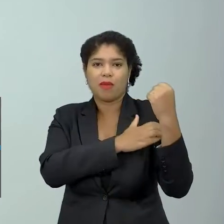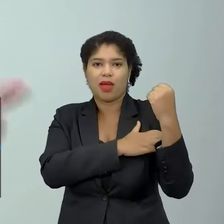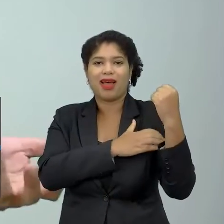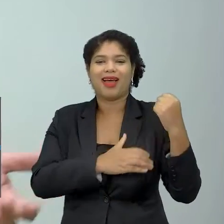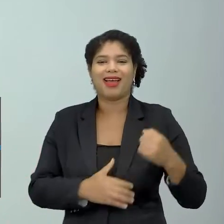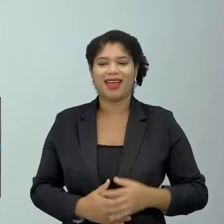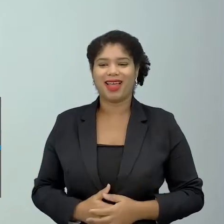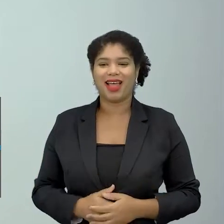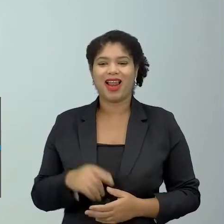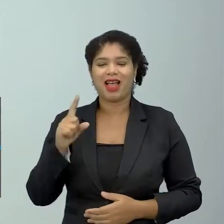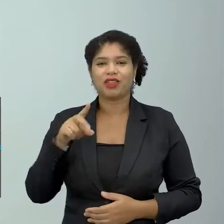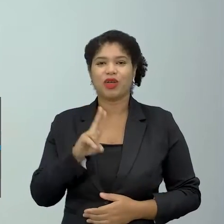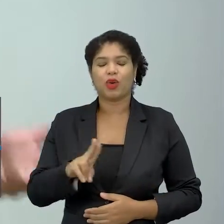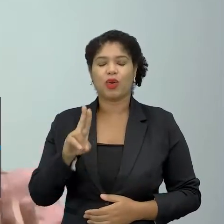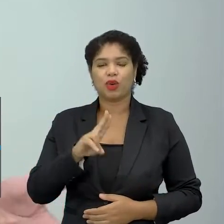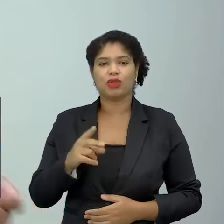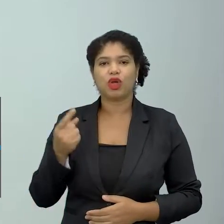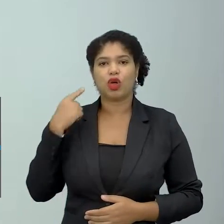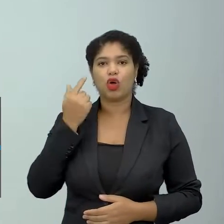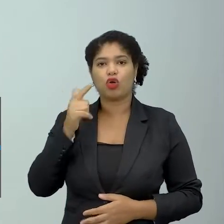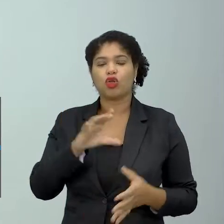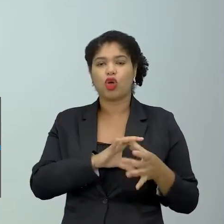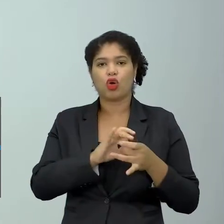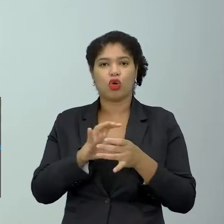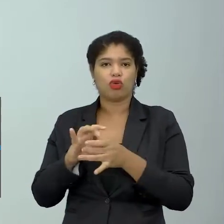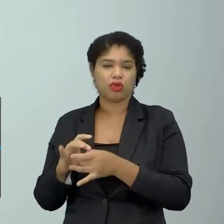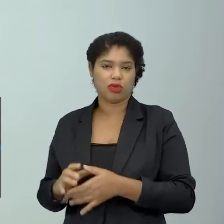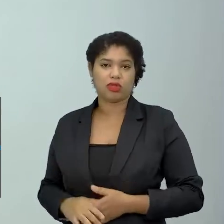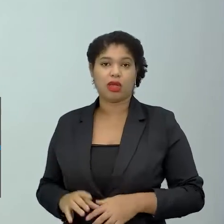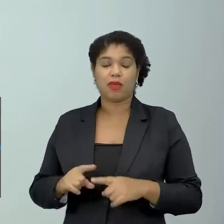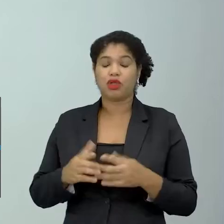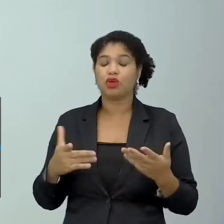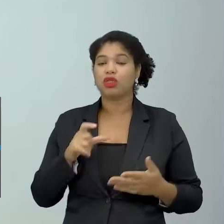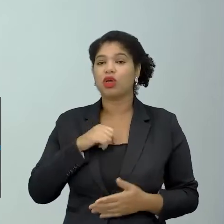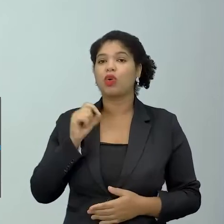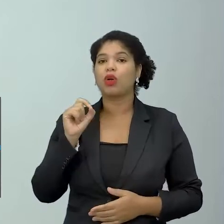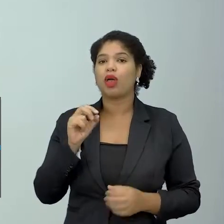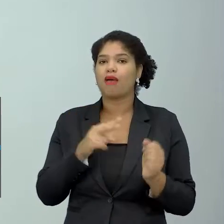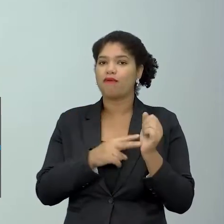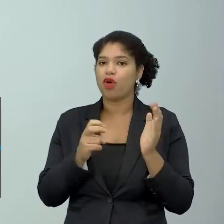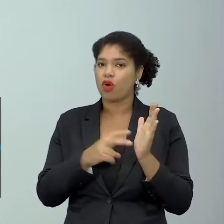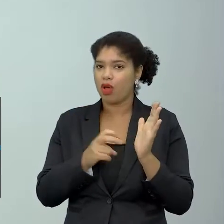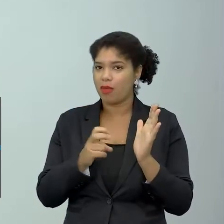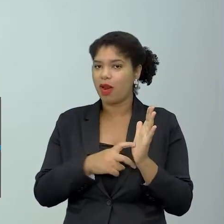eram utilizados ou eram utilizados num outro contexto, hoje em dia nós temos vocabulário para